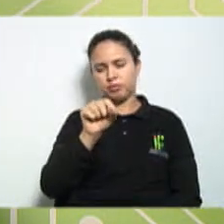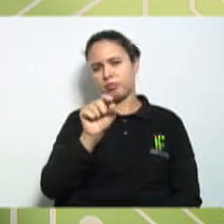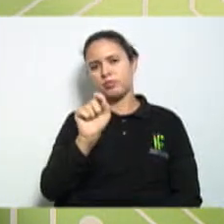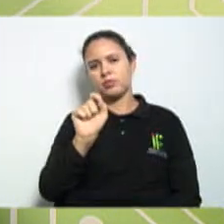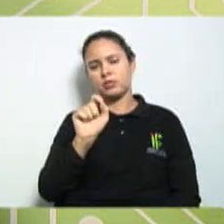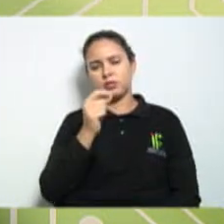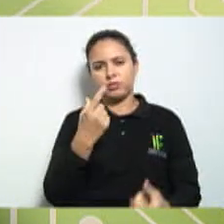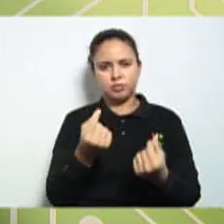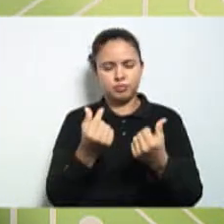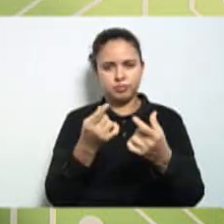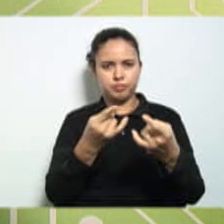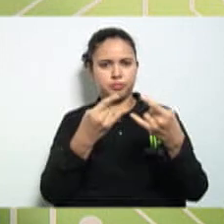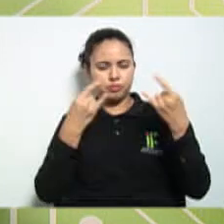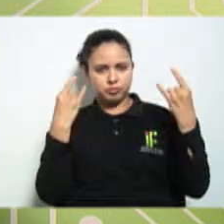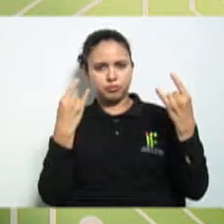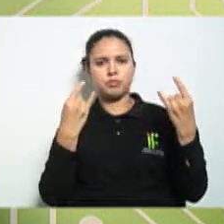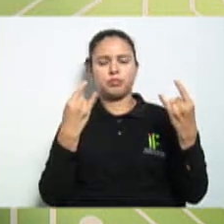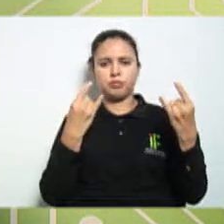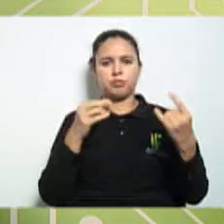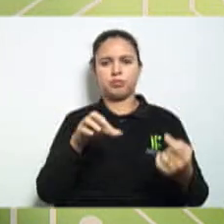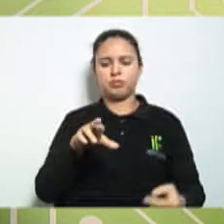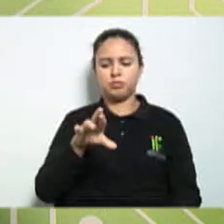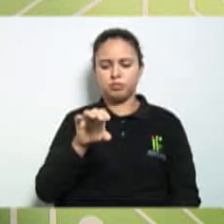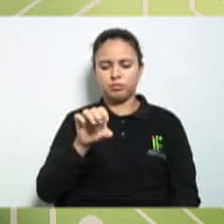atos não cooperativos. Mas aí é a